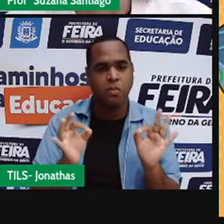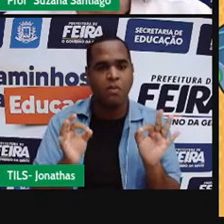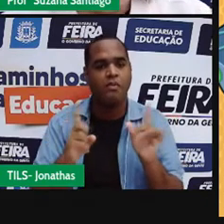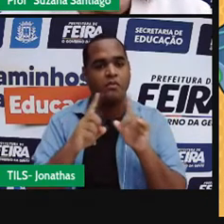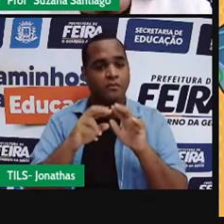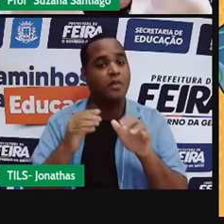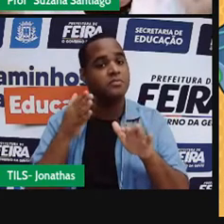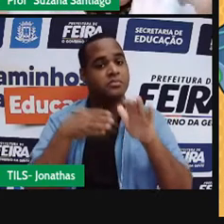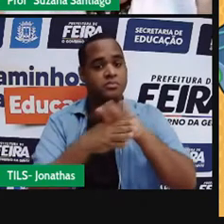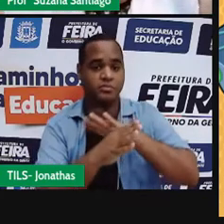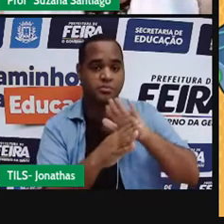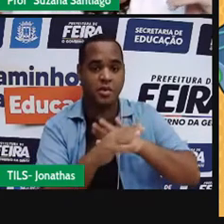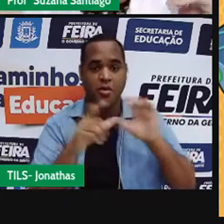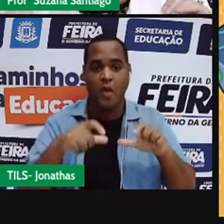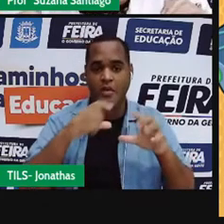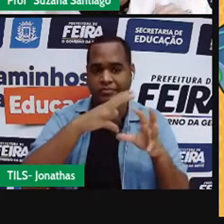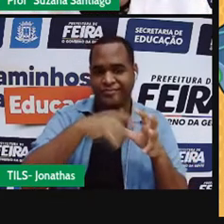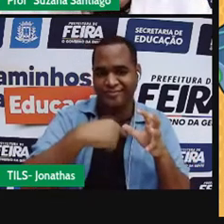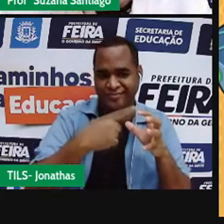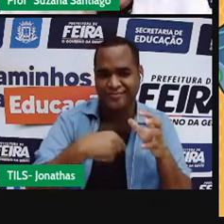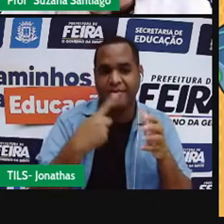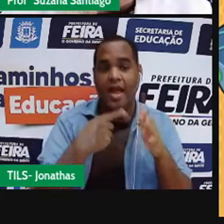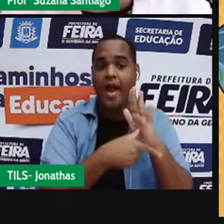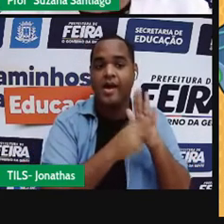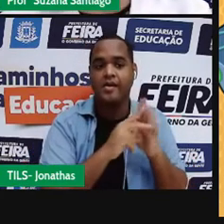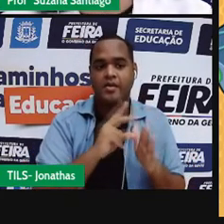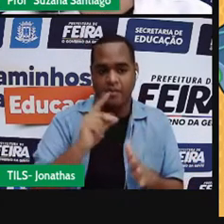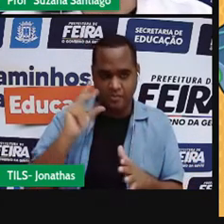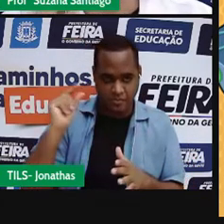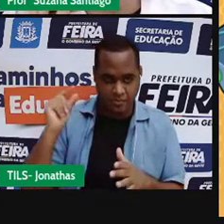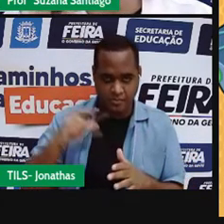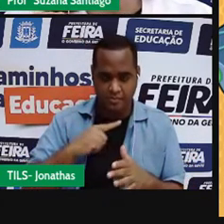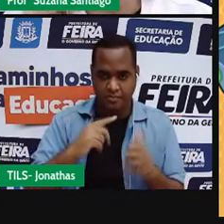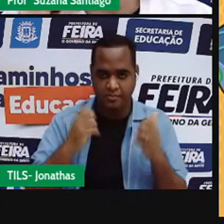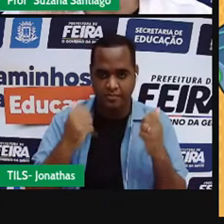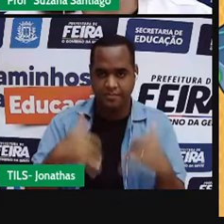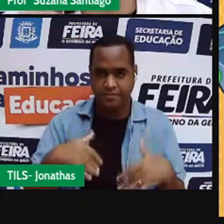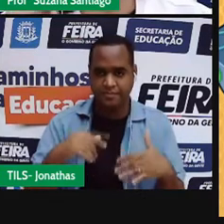e tal. Antigamente, né, e essa situação aí é de